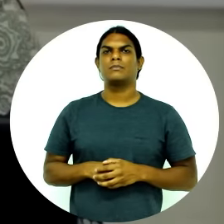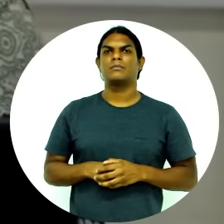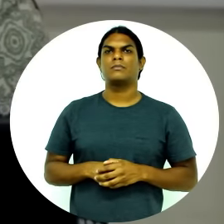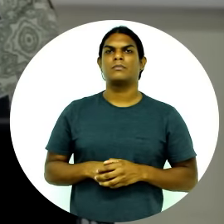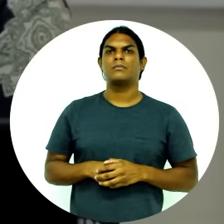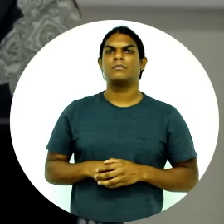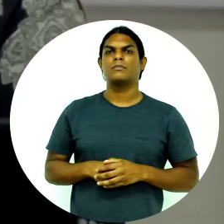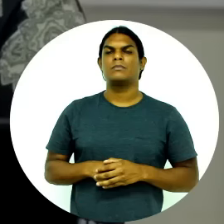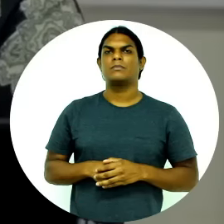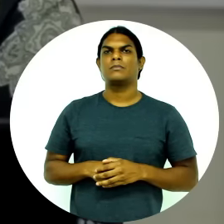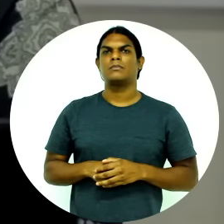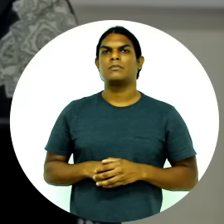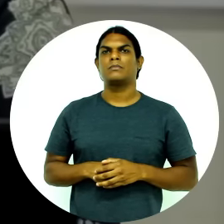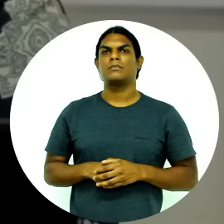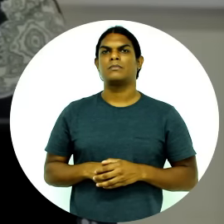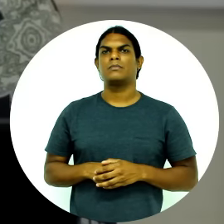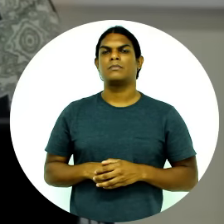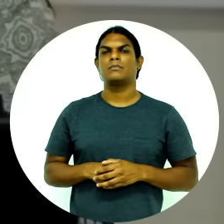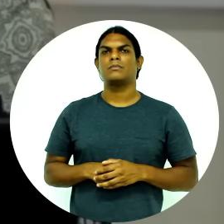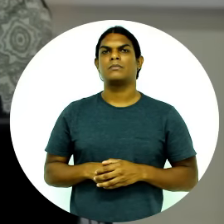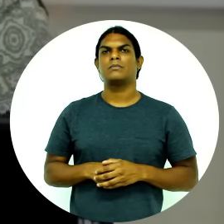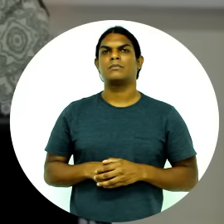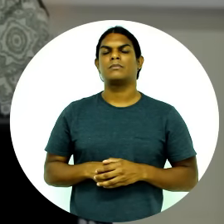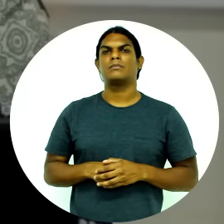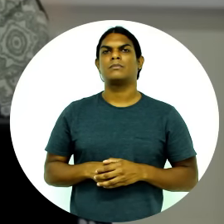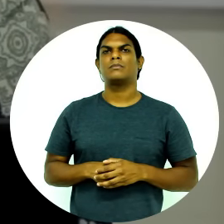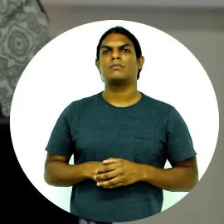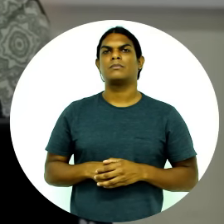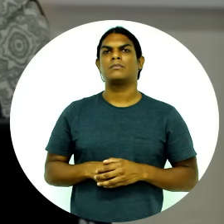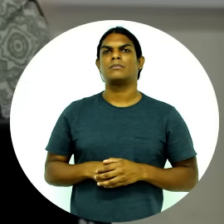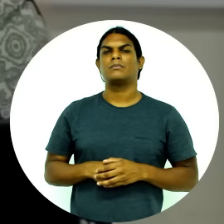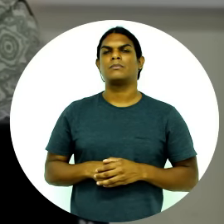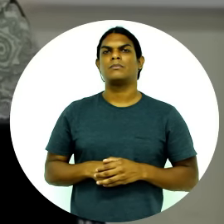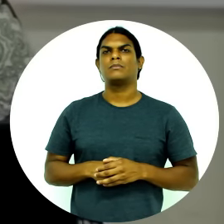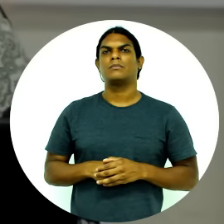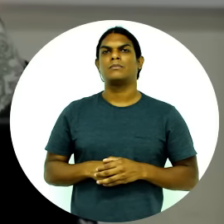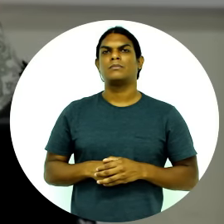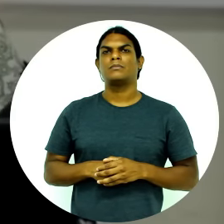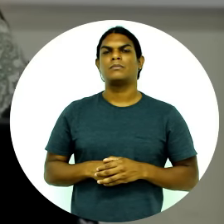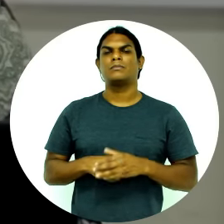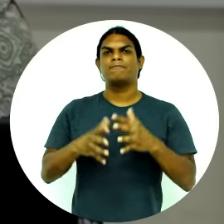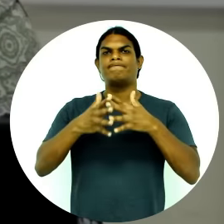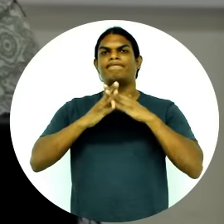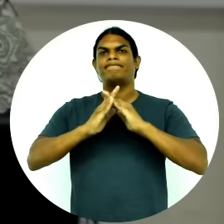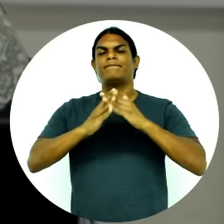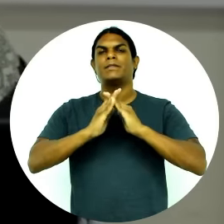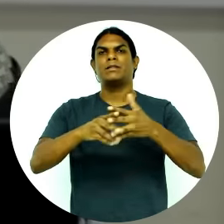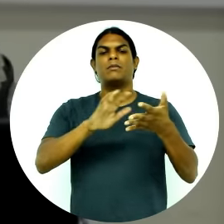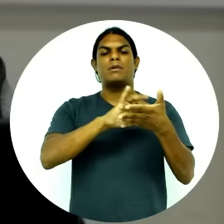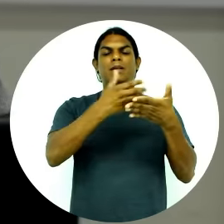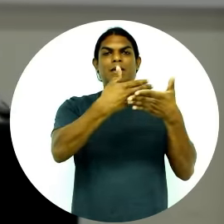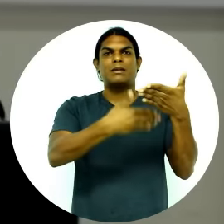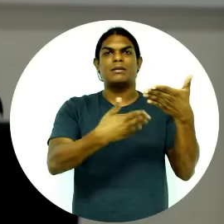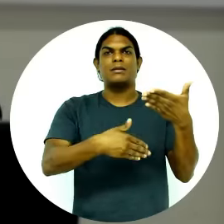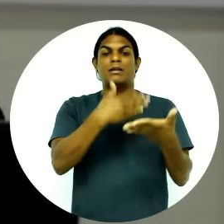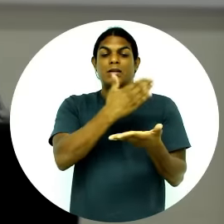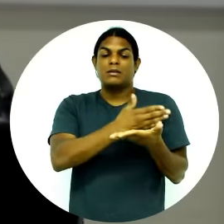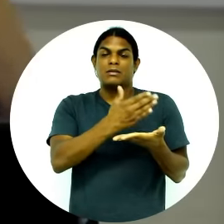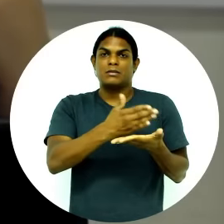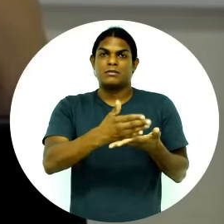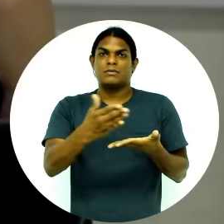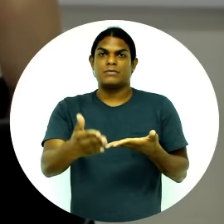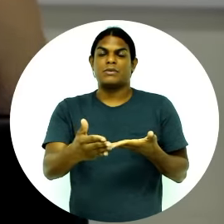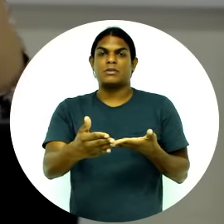Ou seja, é aquele avaliador que não quer se comprometer com o resultado da avaliação de desempenho. Então, de alguma forma,